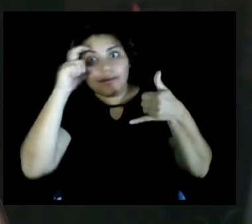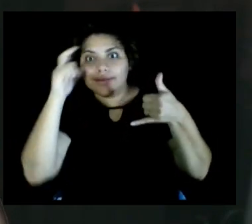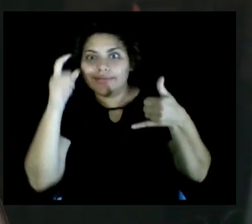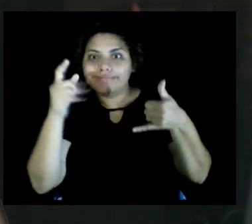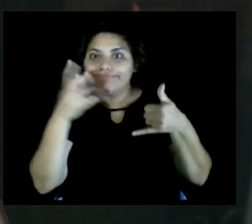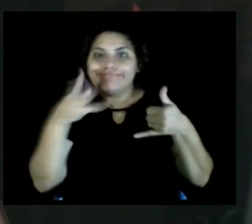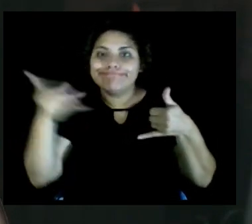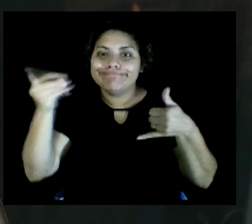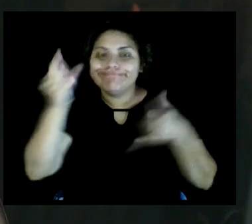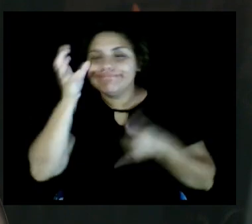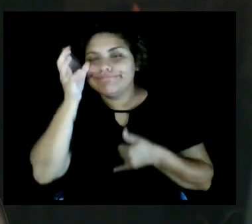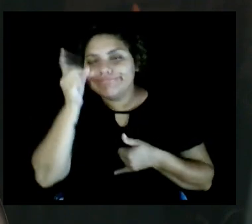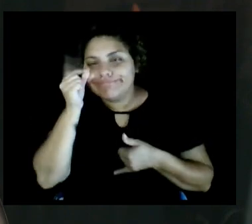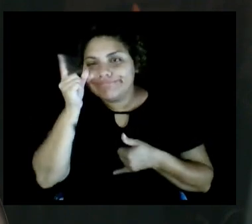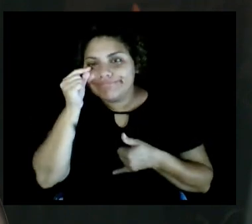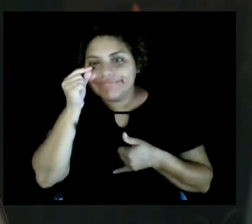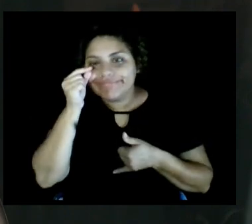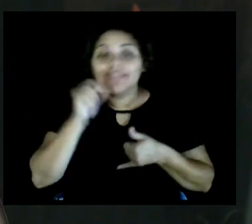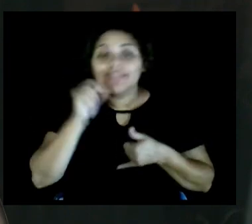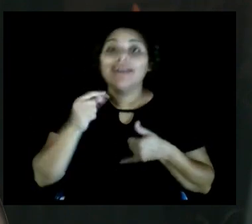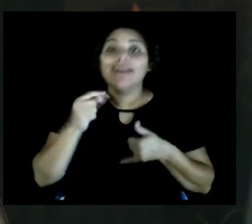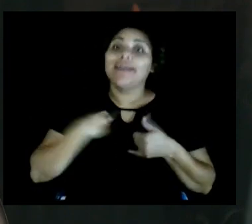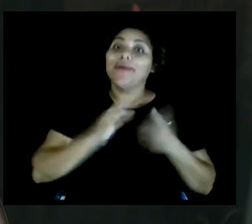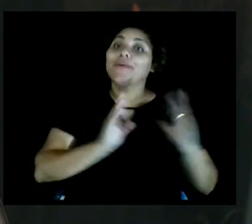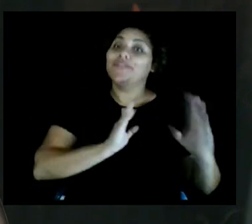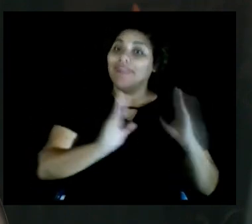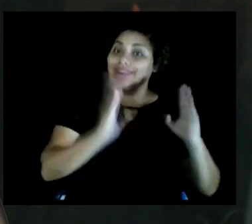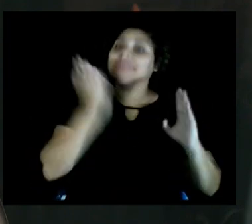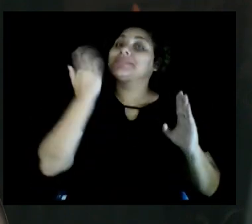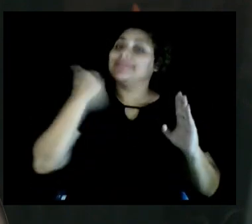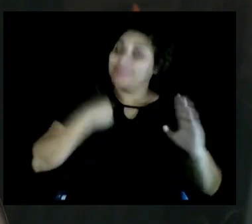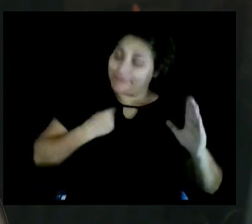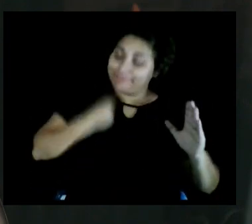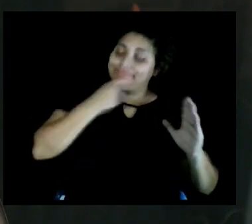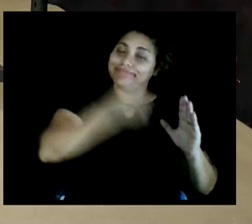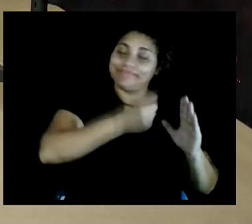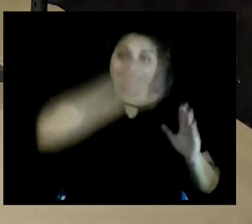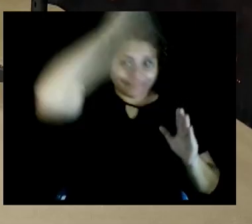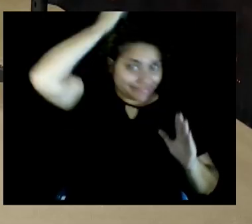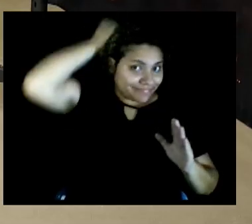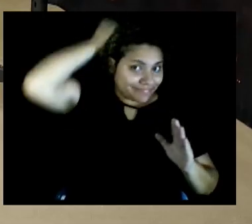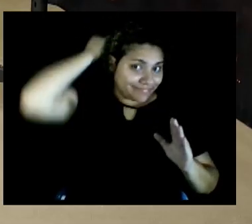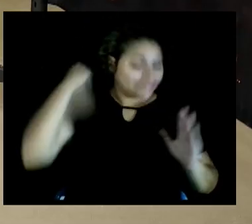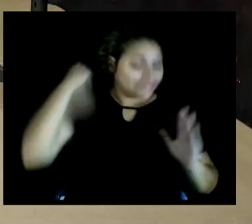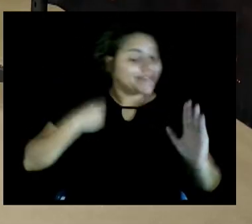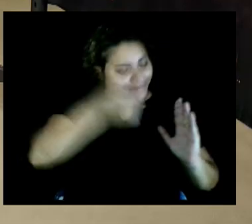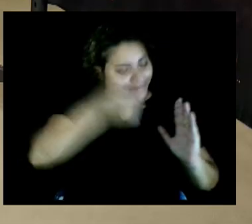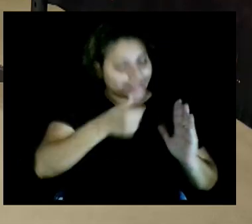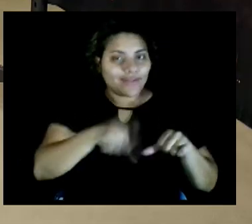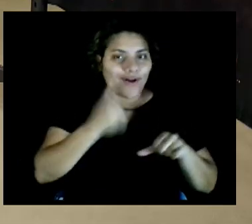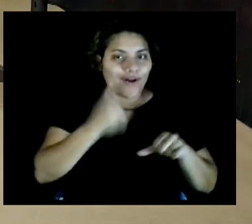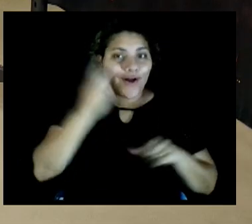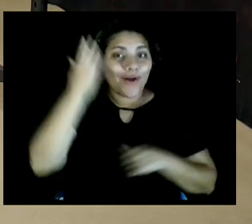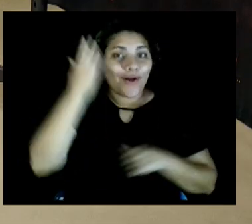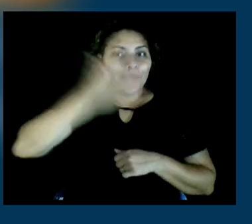dormia assim também, como esse personagem nostálgico que a gente exibe agora pra você. Dá só uma olhada.